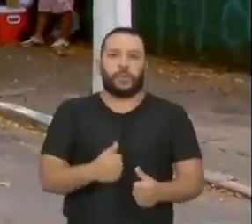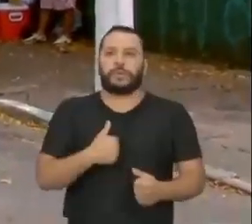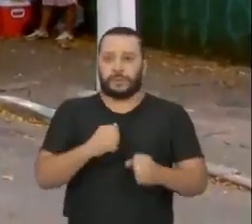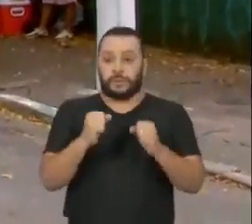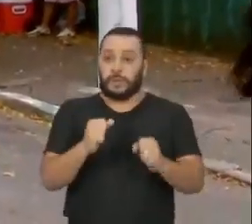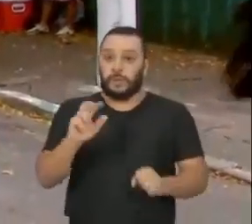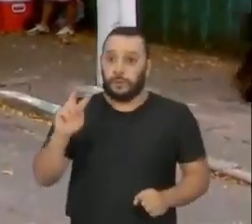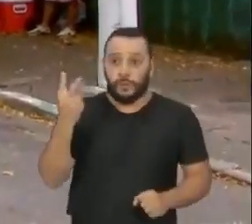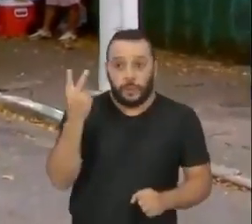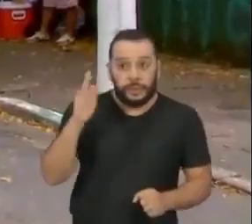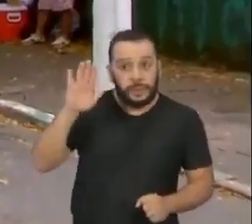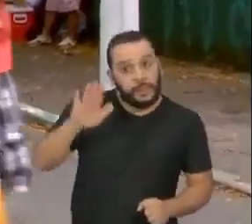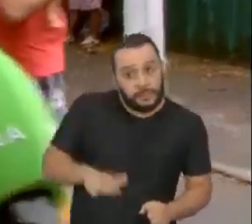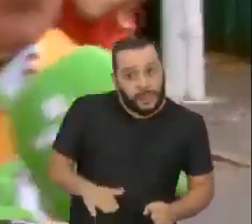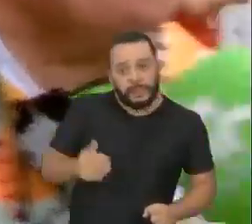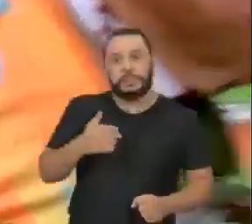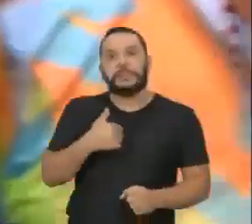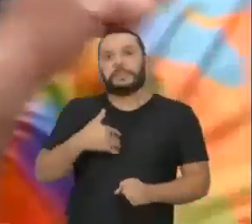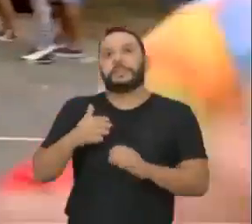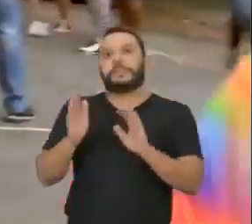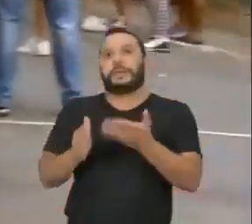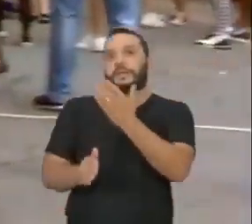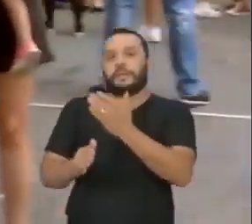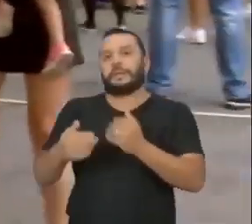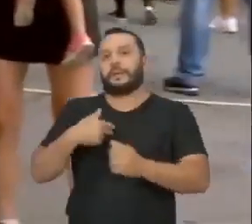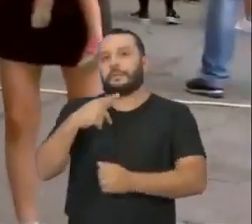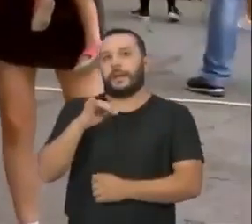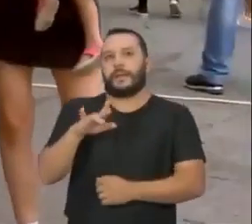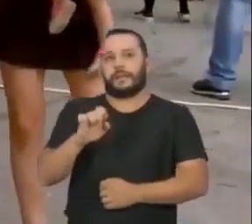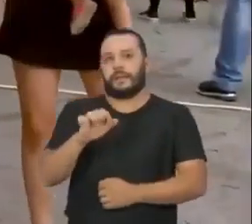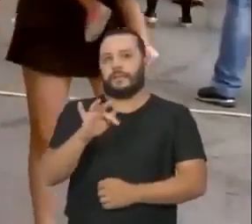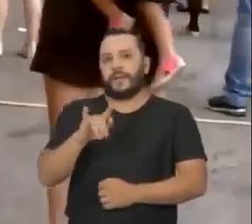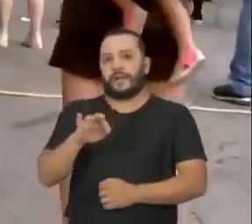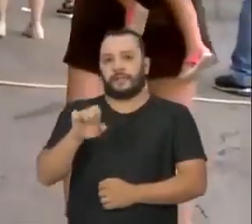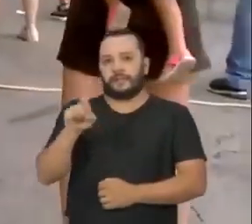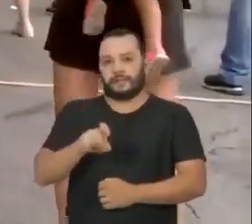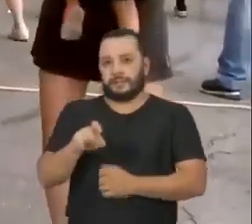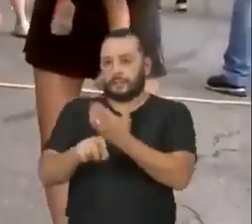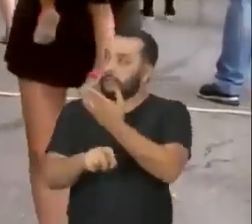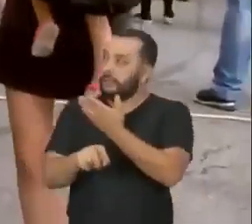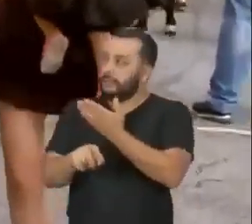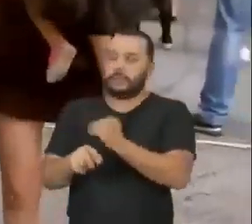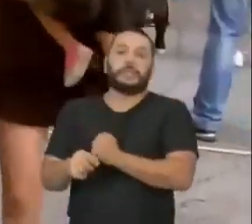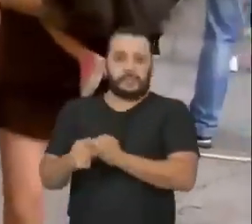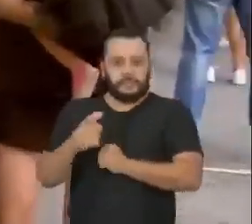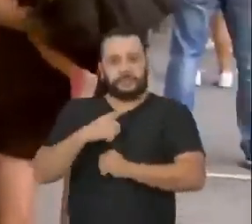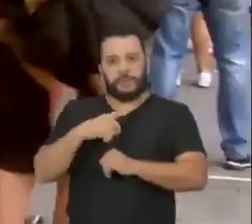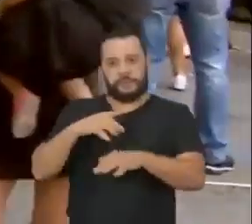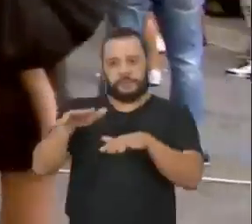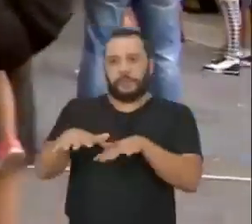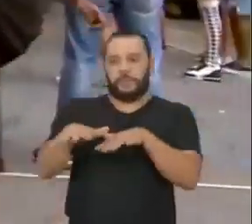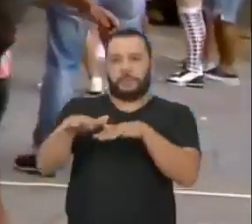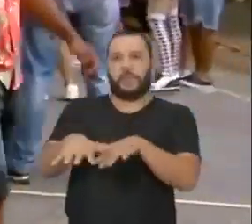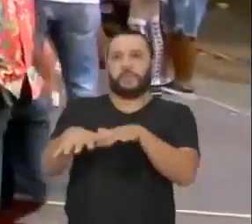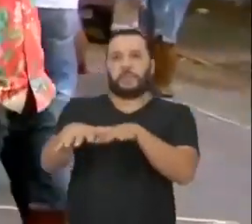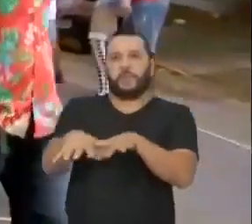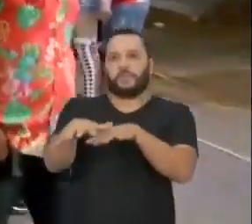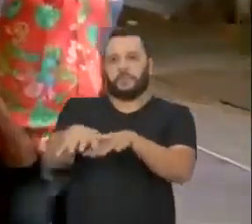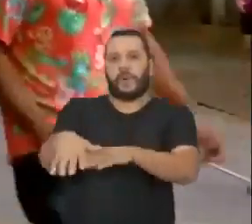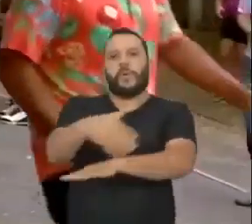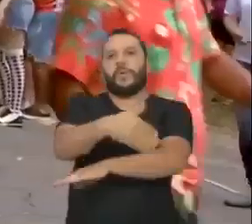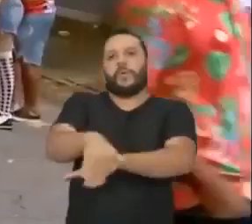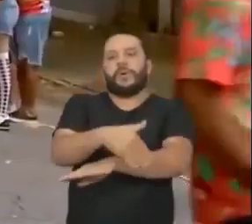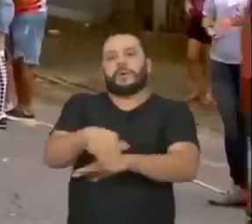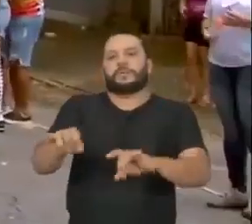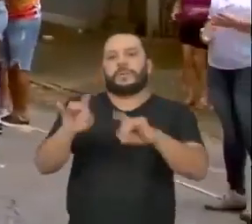sair às 2 horas aqui do Largo Padre Pélix e vamos comemorar essa via icônica de São